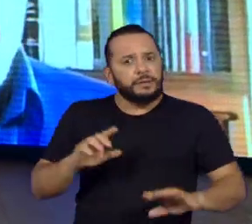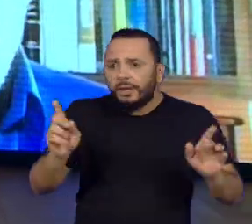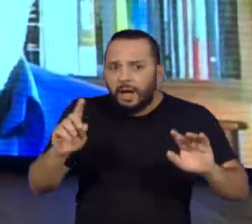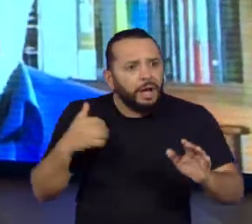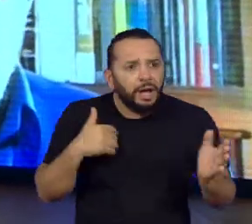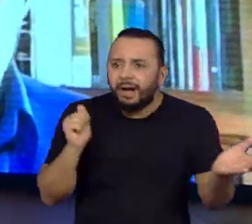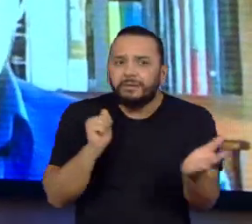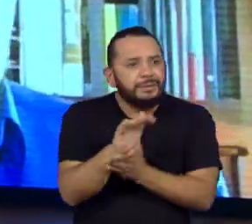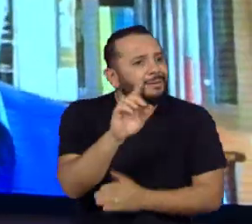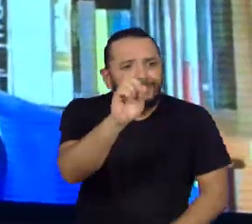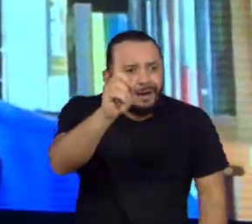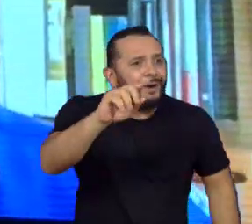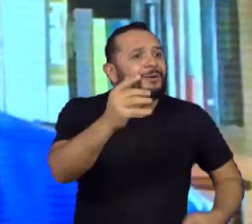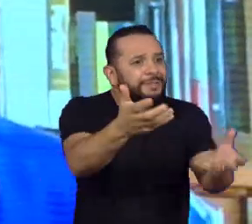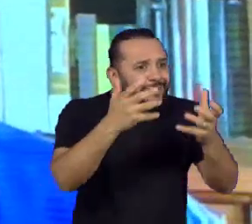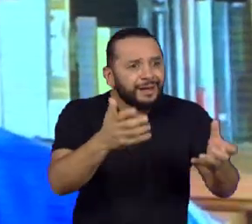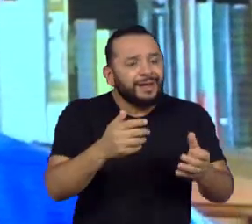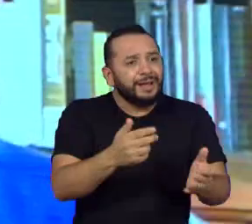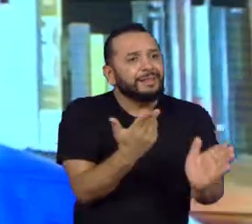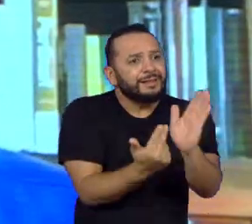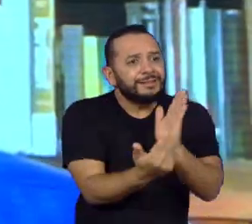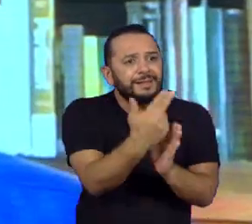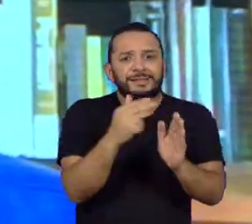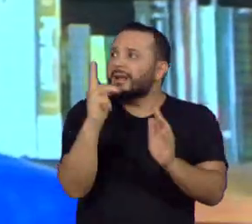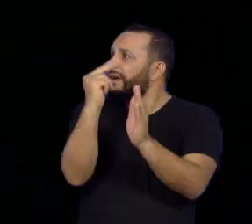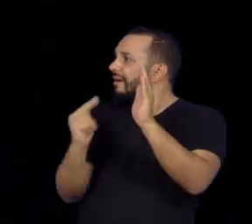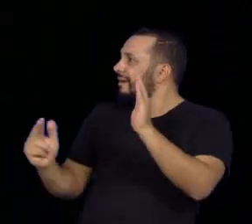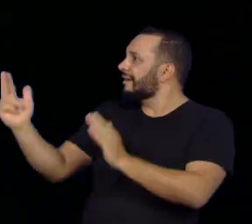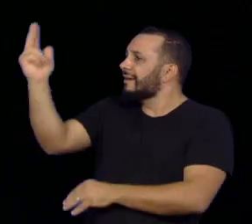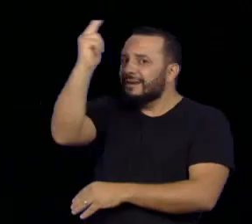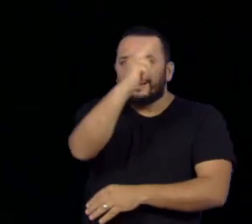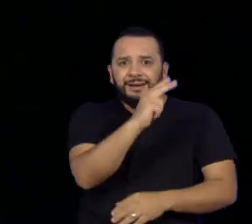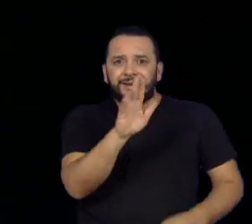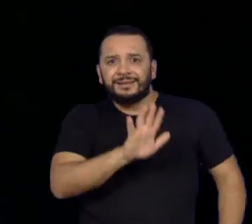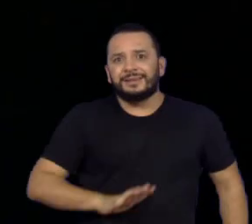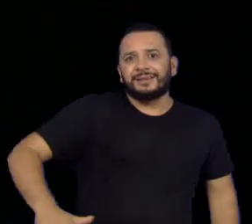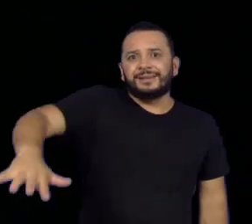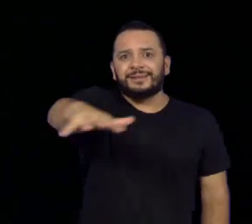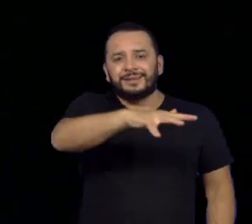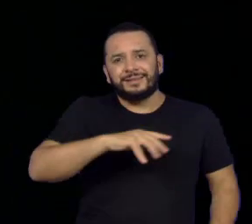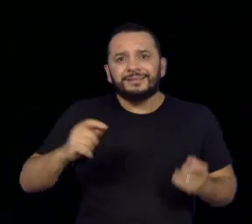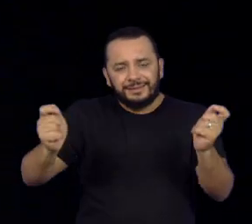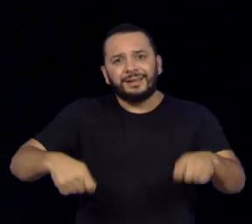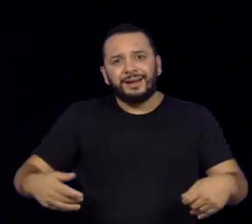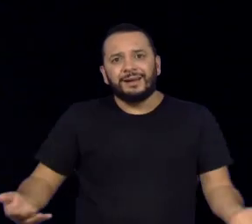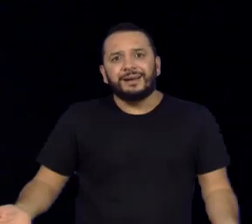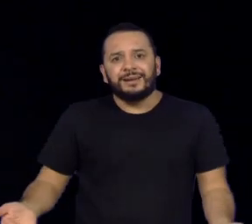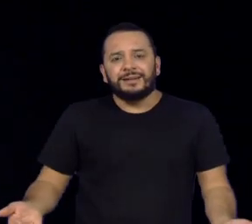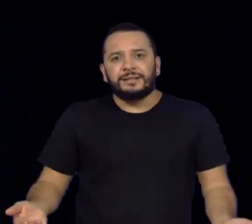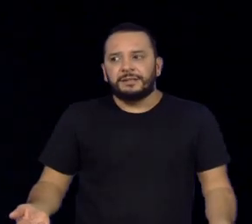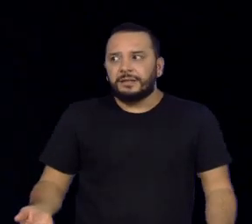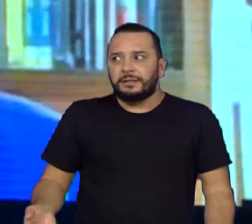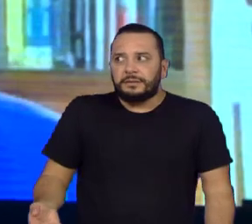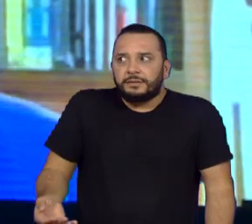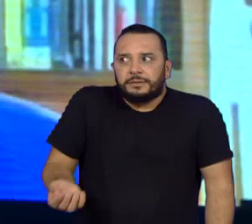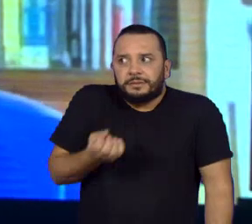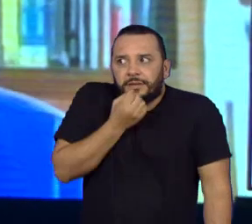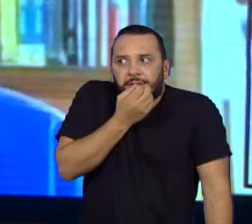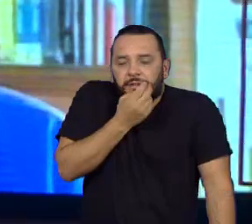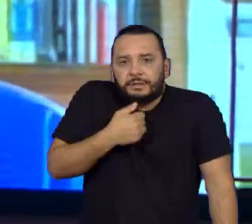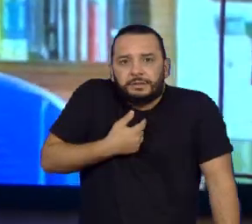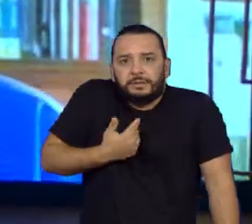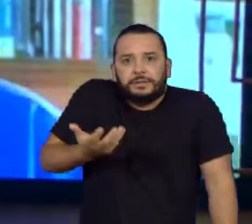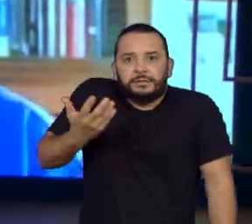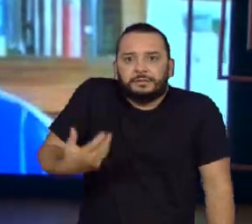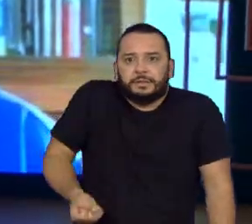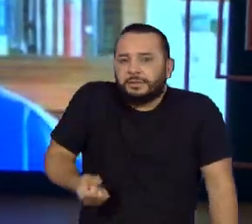queriam que eu fosse decorar o salão de baile, aos sábados. E lá fui eu, sem